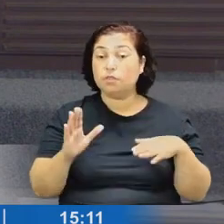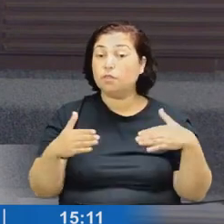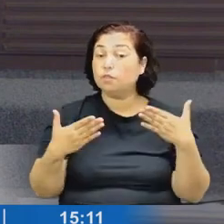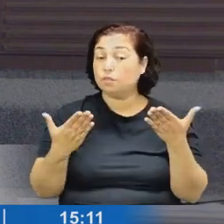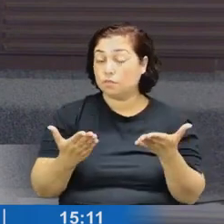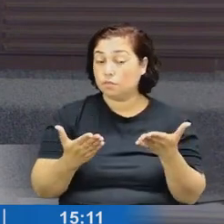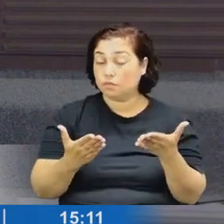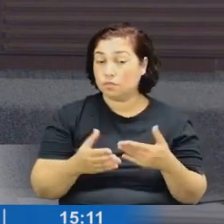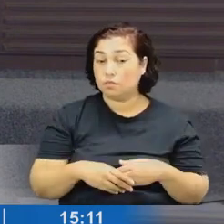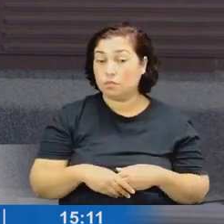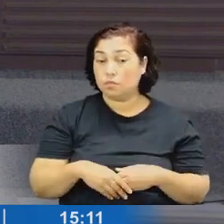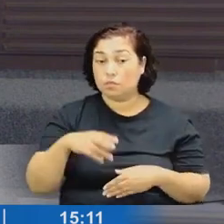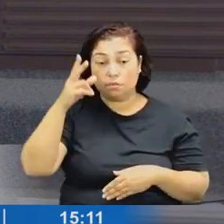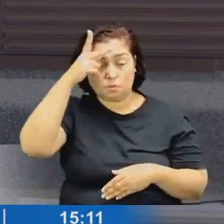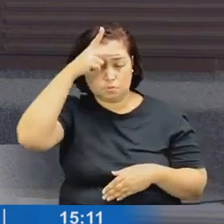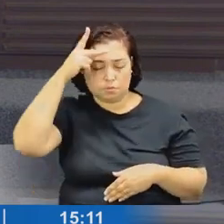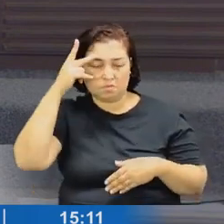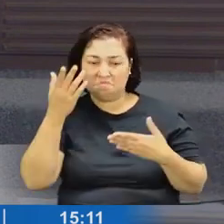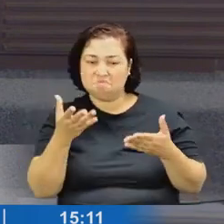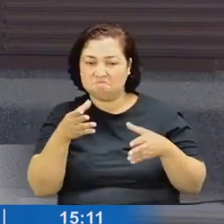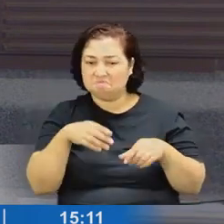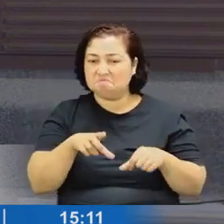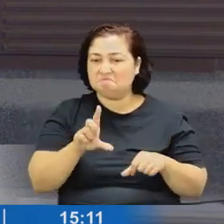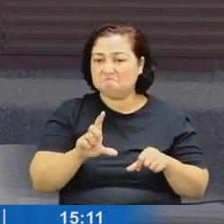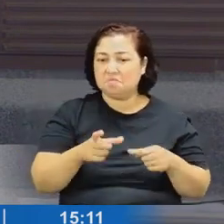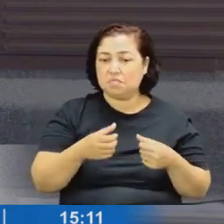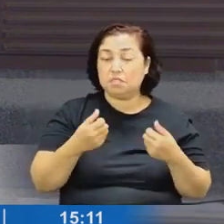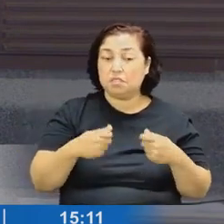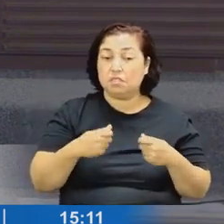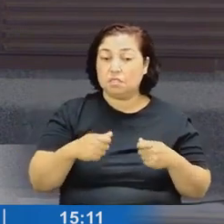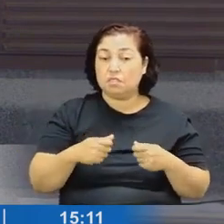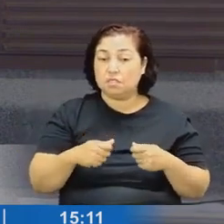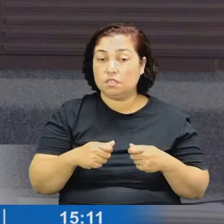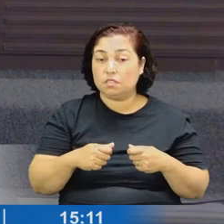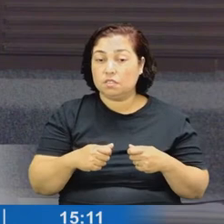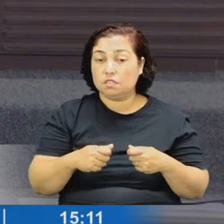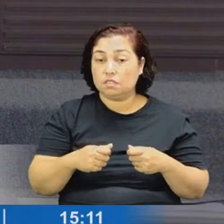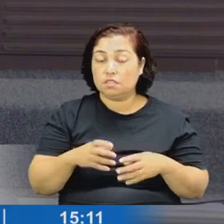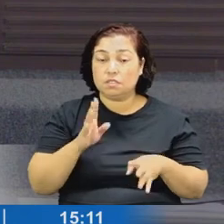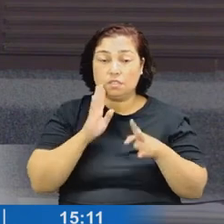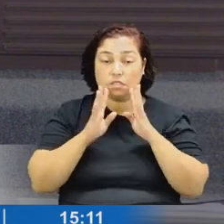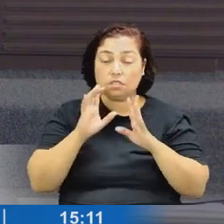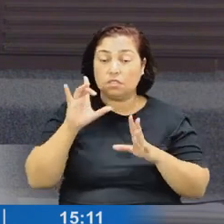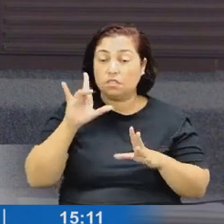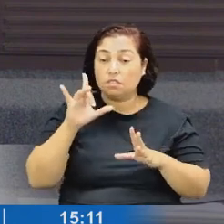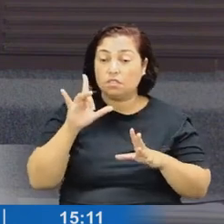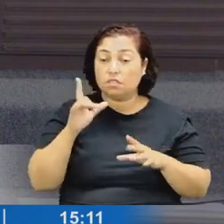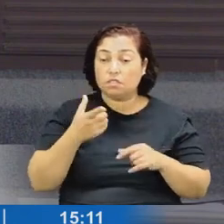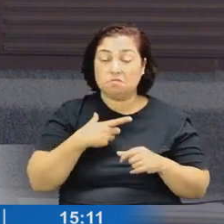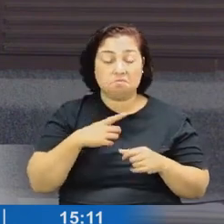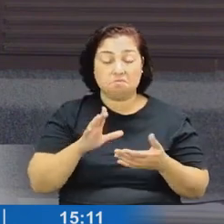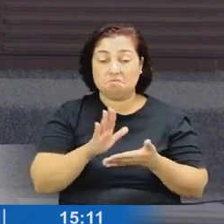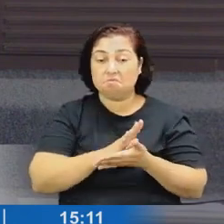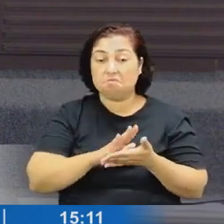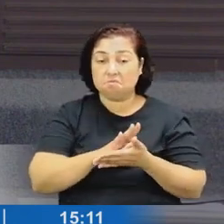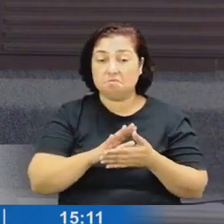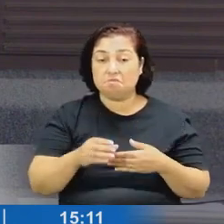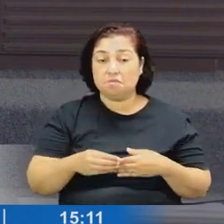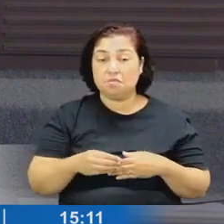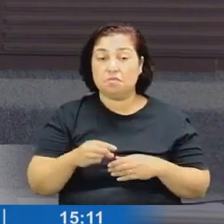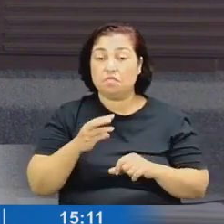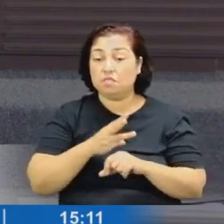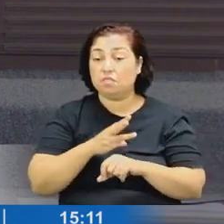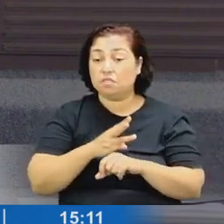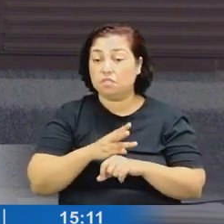se a pessoa não quiser se eleger mais ou ter um outro cargo ela não precisa botar ela não precisa ter Facebook Instagram Twitter nada é só botar no site